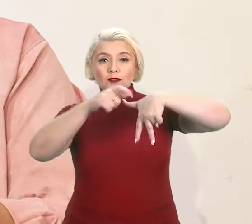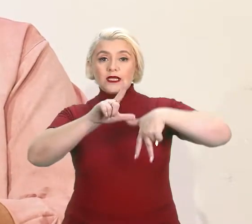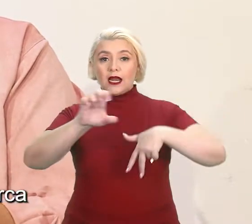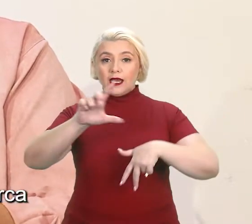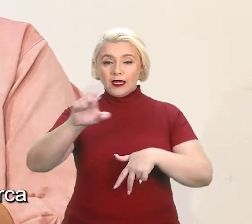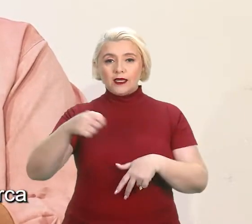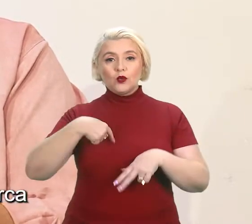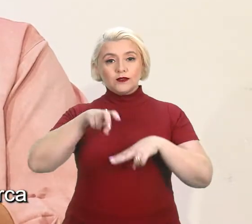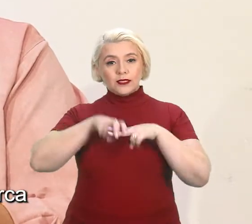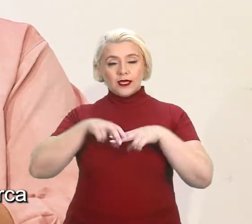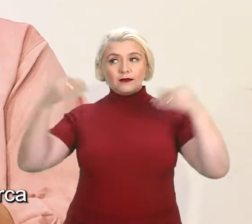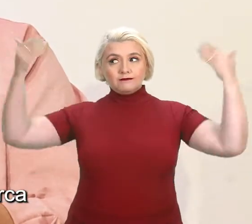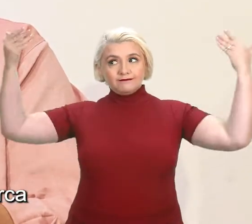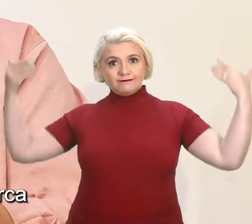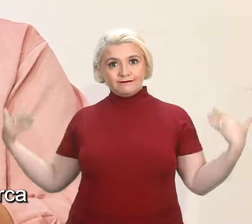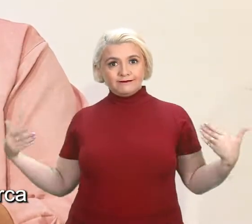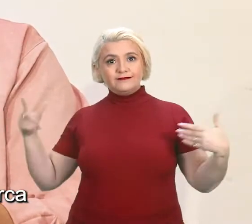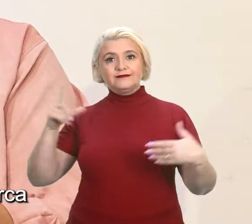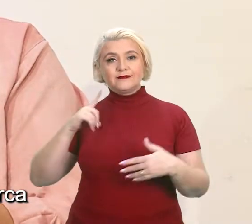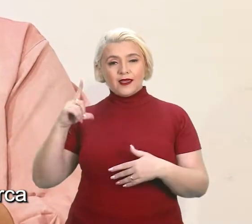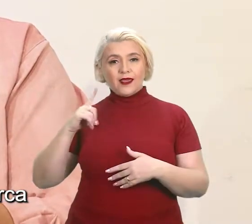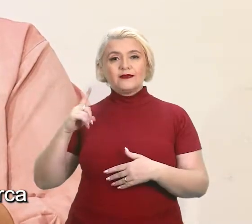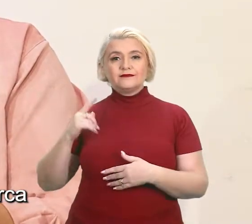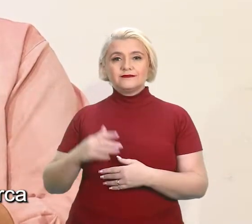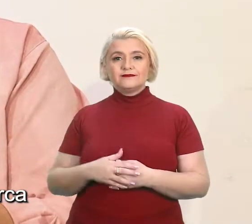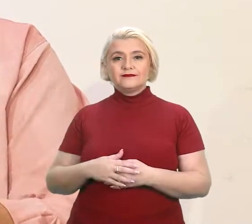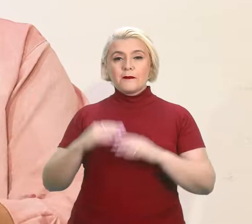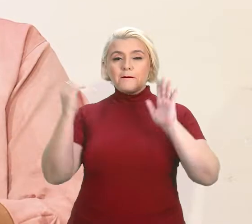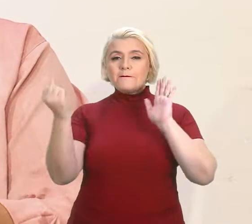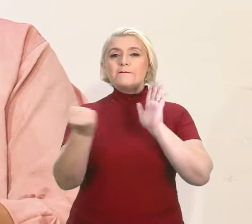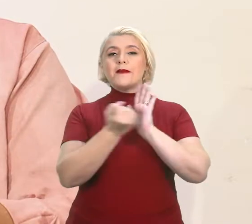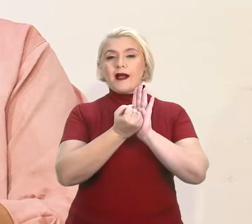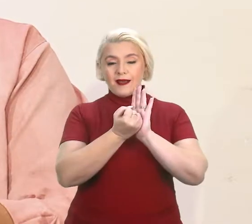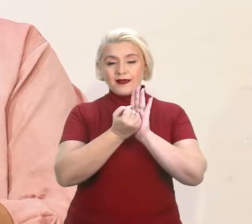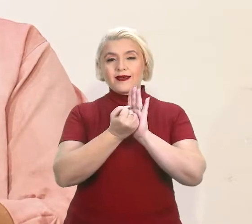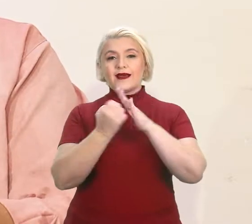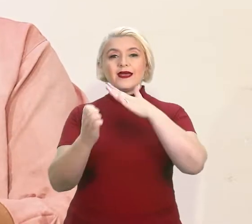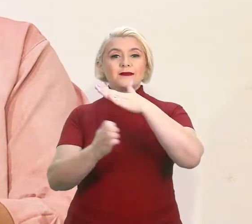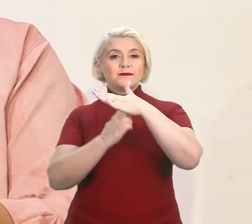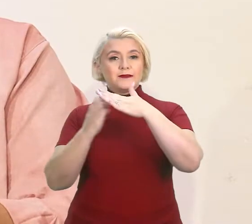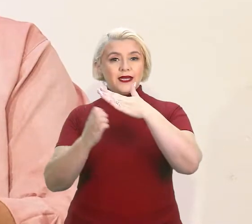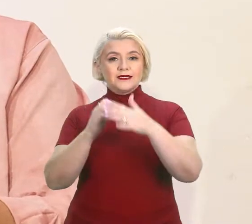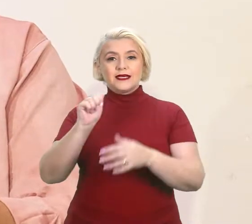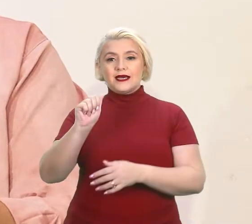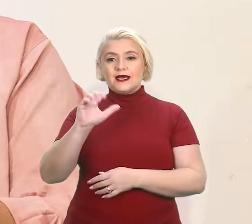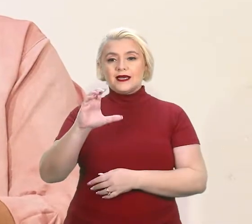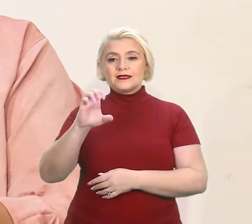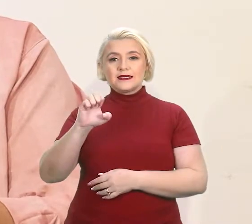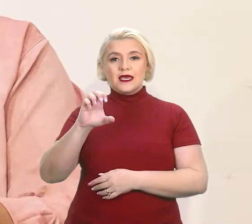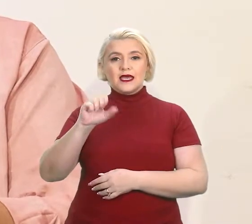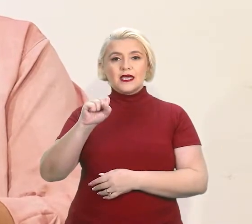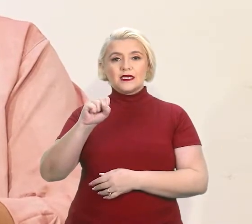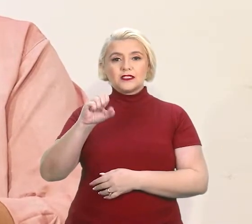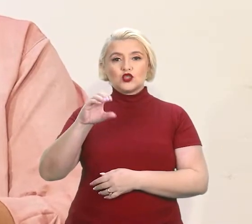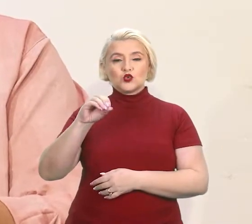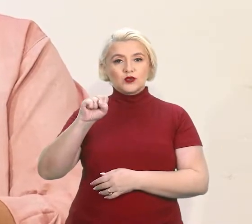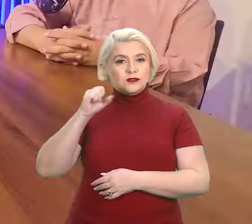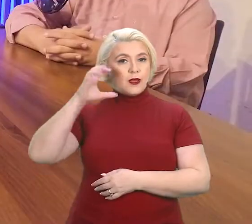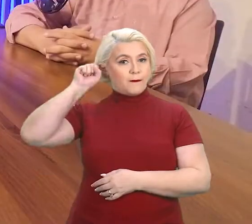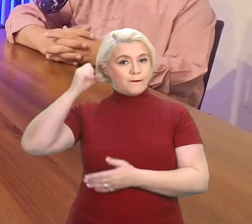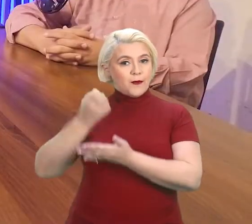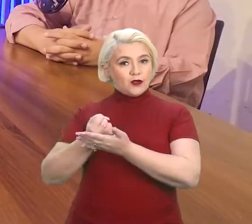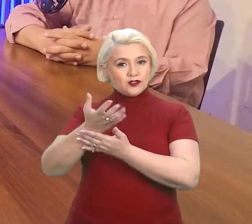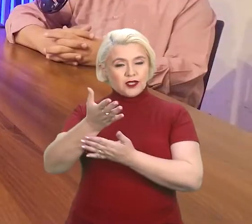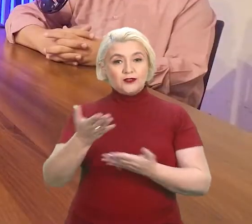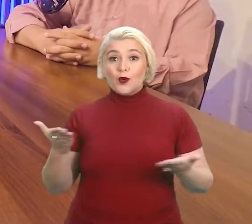aqui atrás uma parede que aparece a marca, né, da Acessos Podcast.